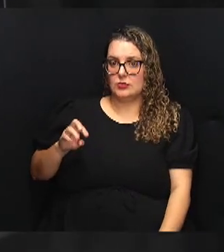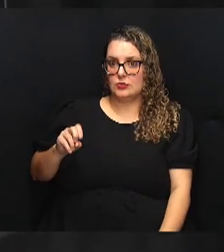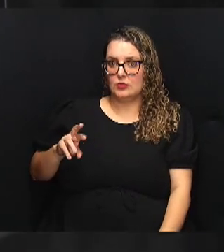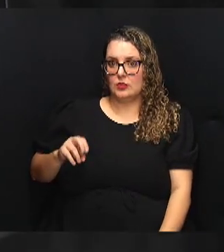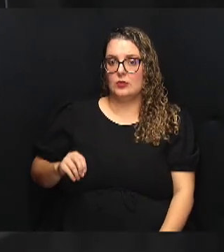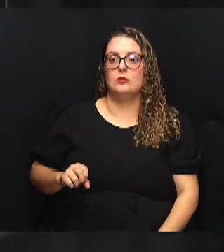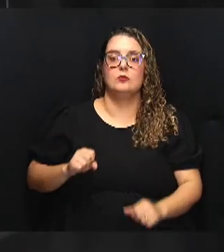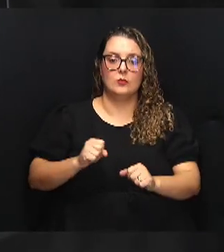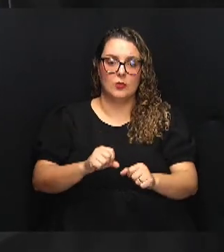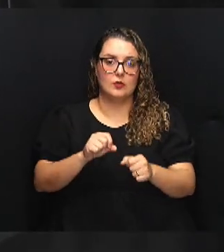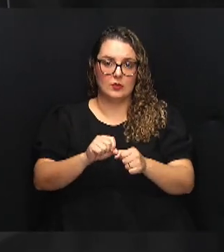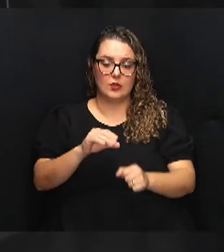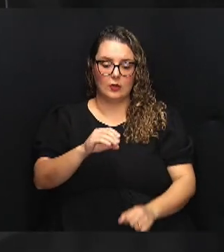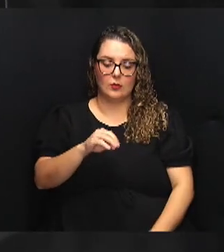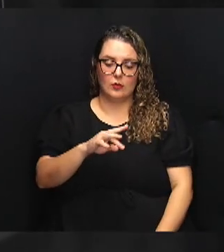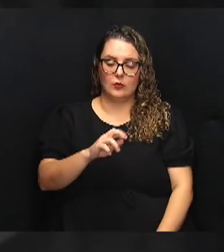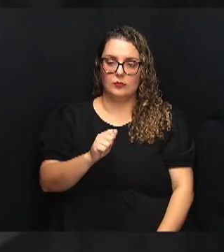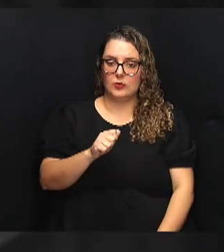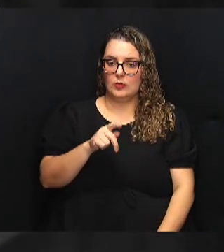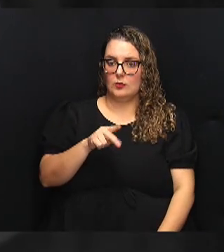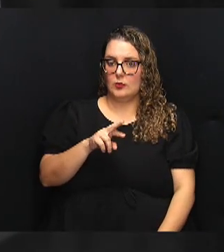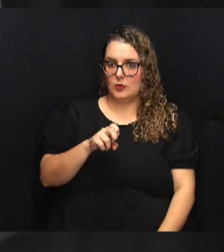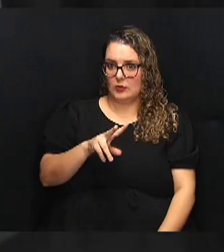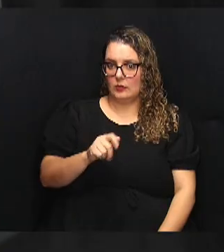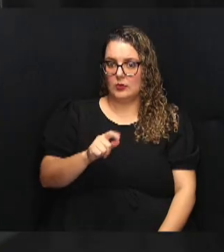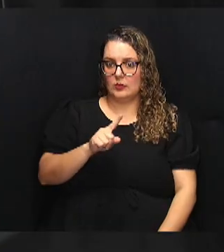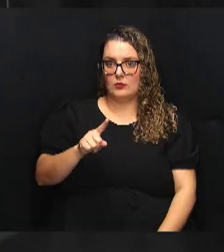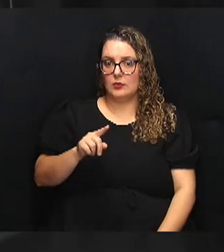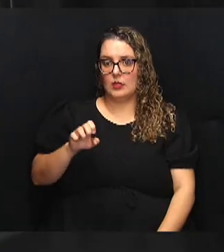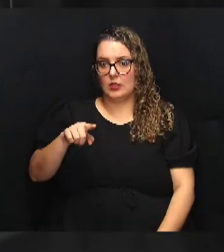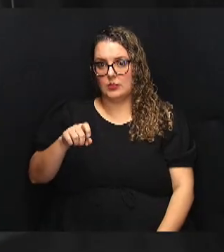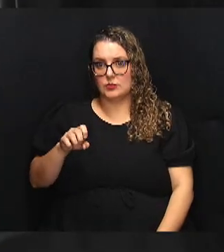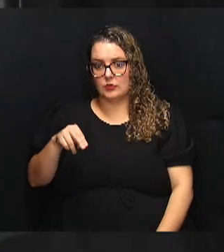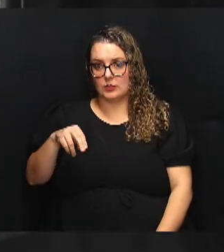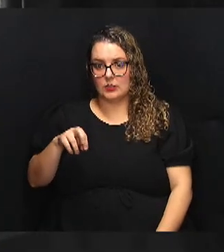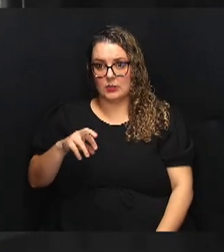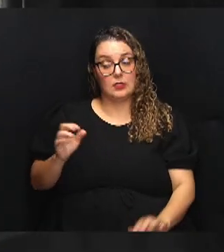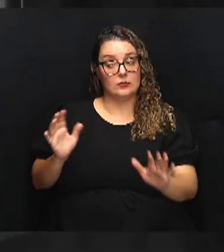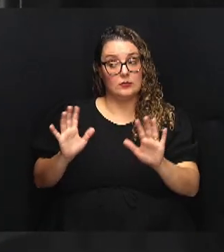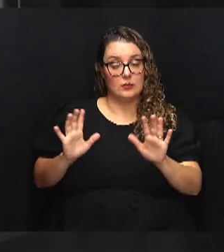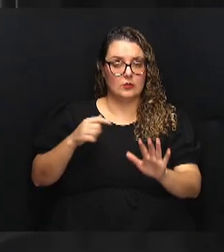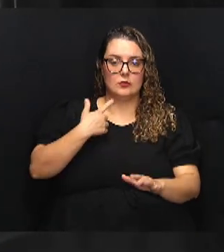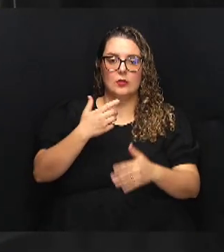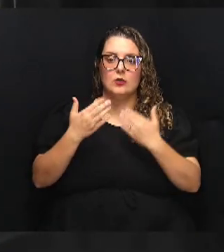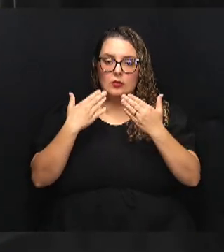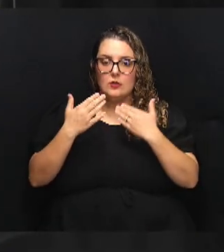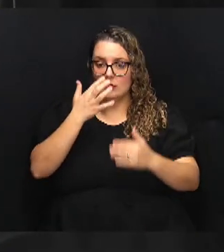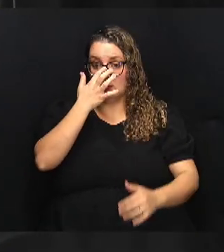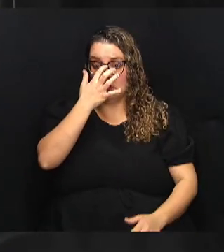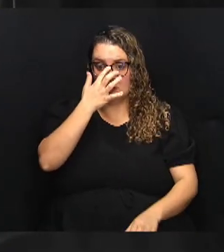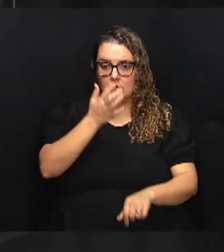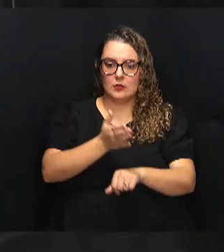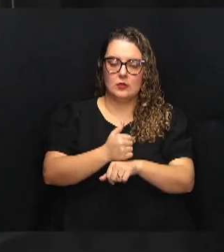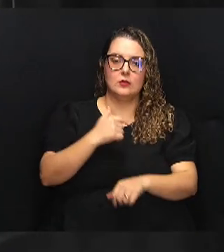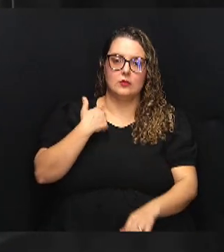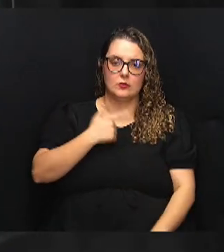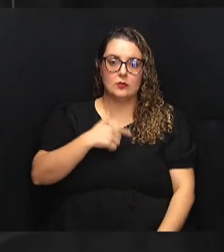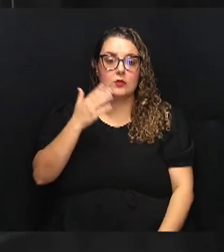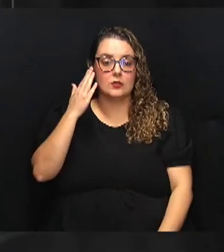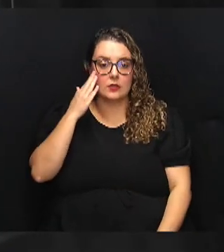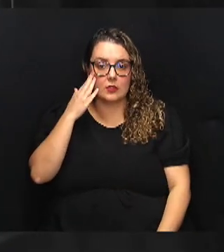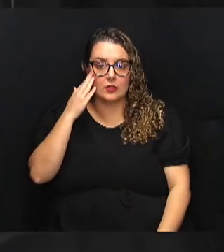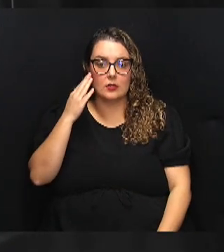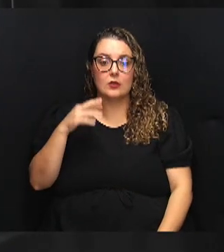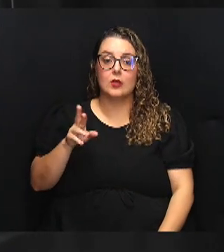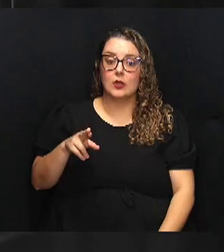fazer a contraprova e não é que ele vai ser exonerado, muito pelo contrário, né, como nós estávamos conversando. A gente vai entender o motivo pelo qual